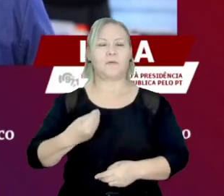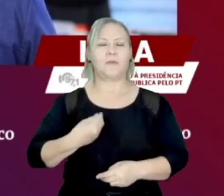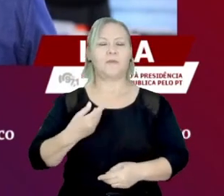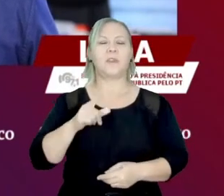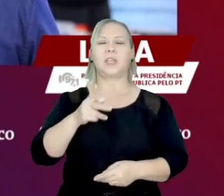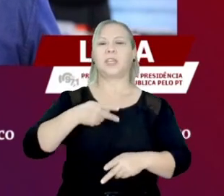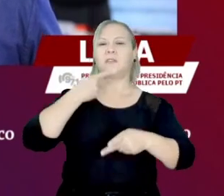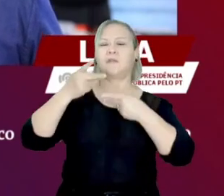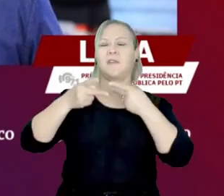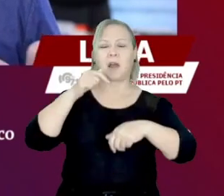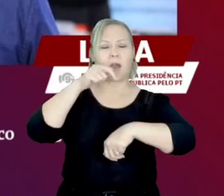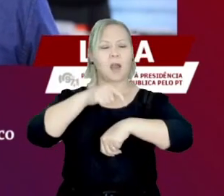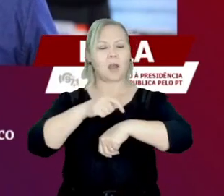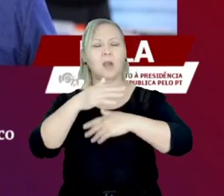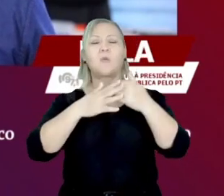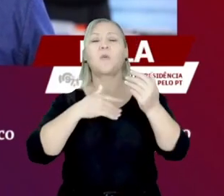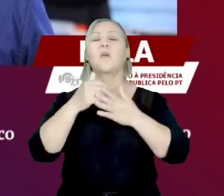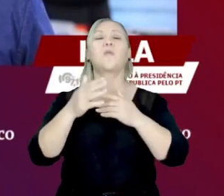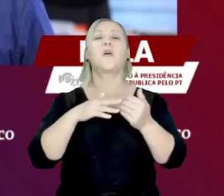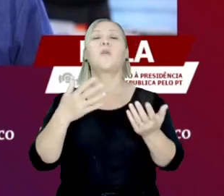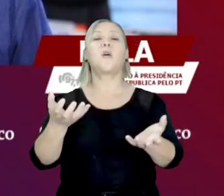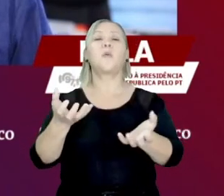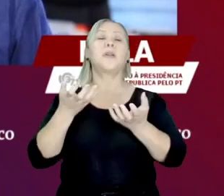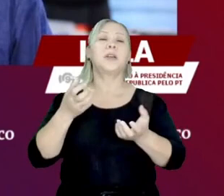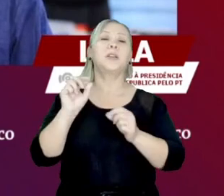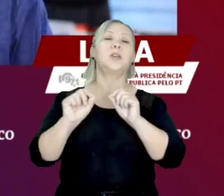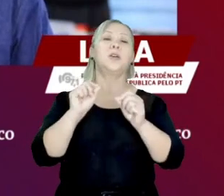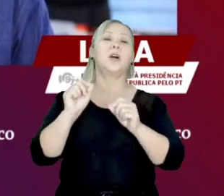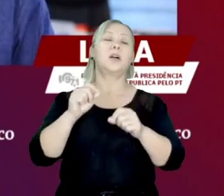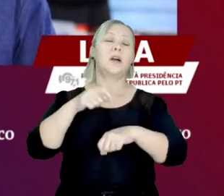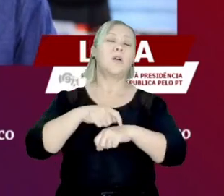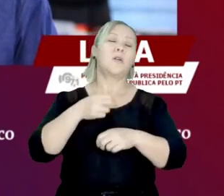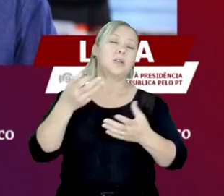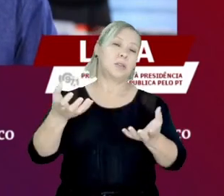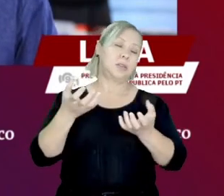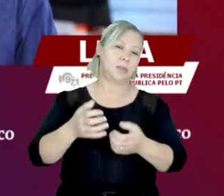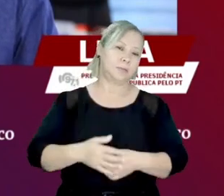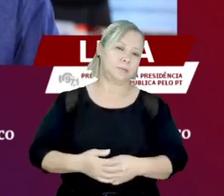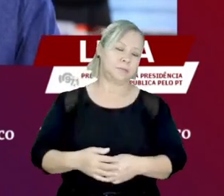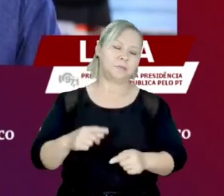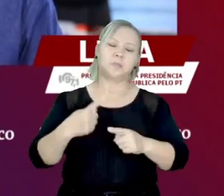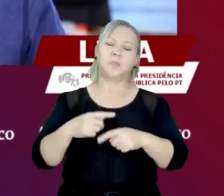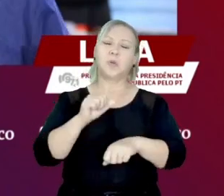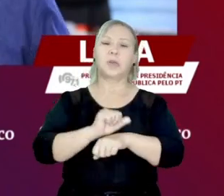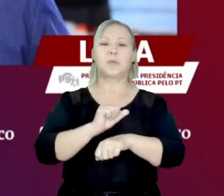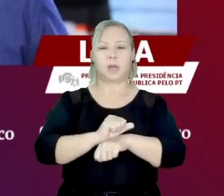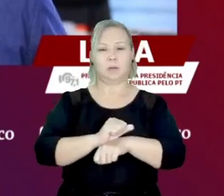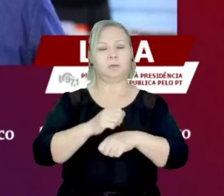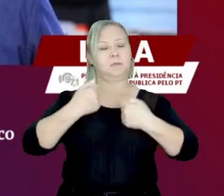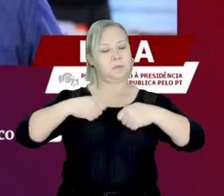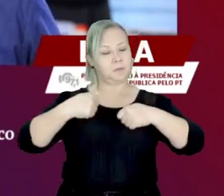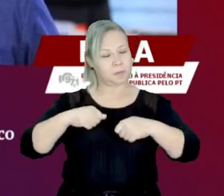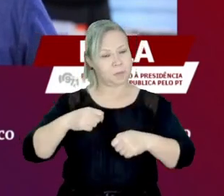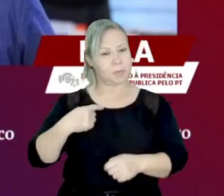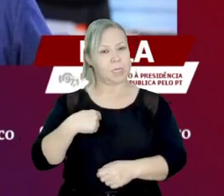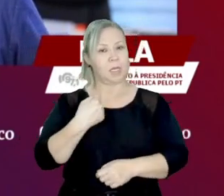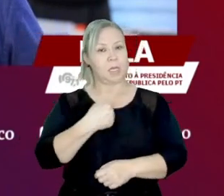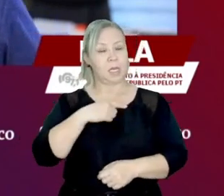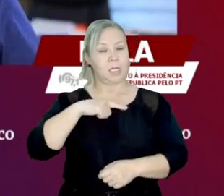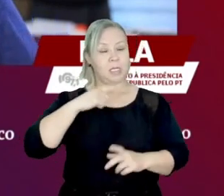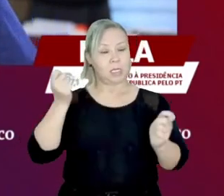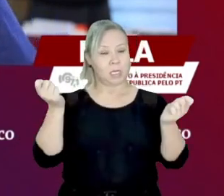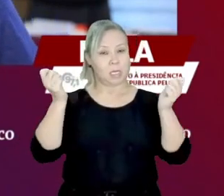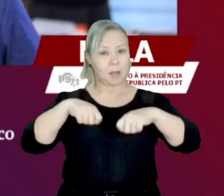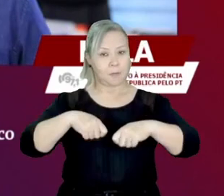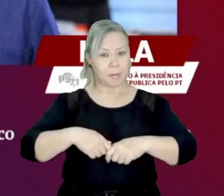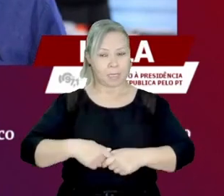de fazer uma autorreflexão para que a gente corrija os erros que cometemos e acertar mais daqui para frente. Lula,